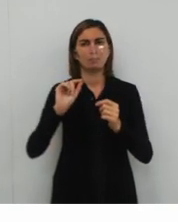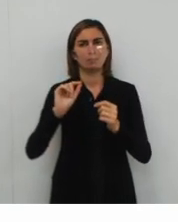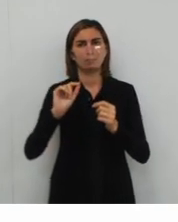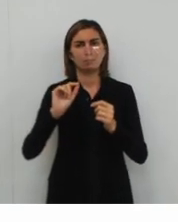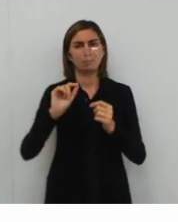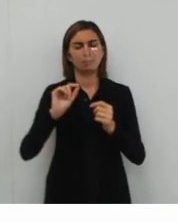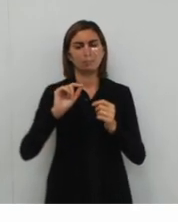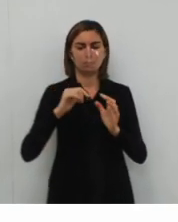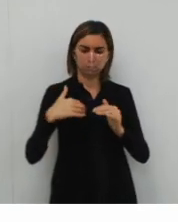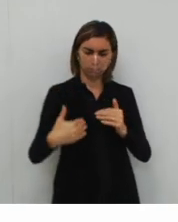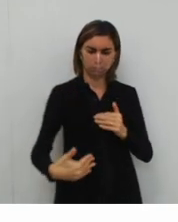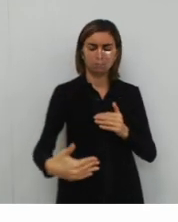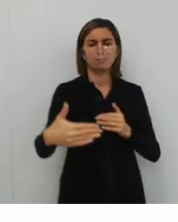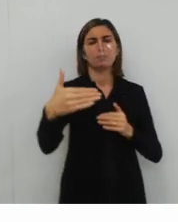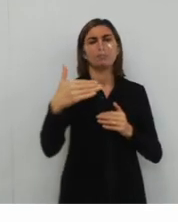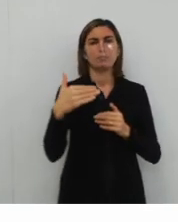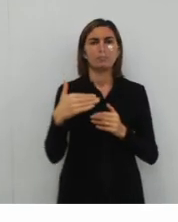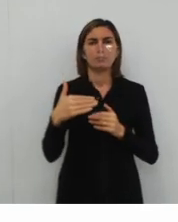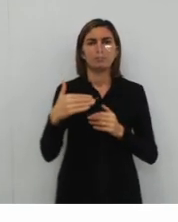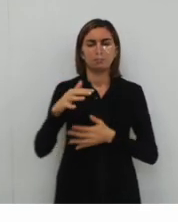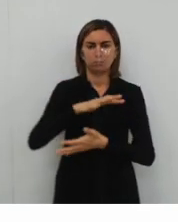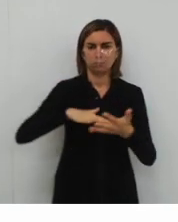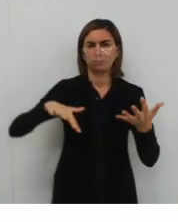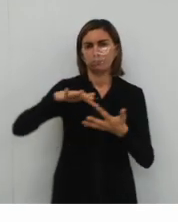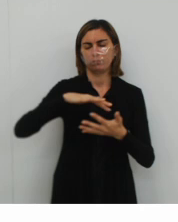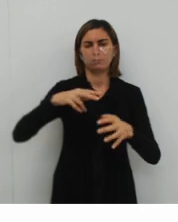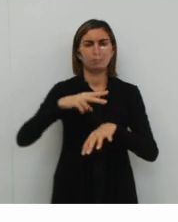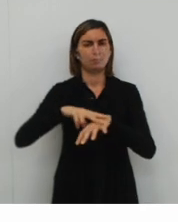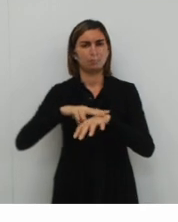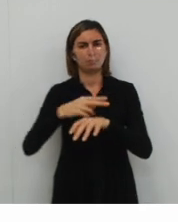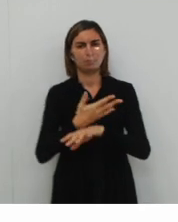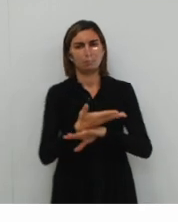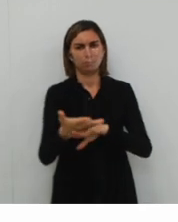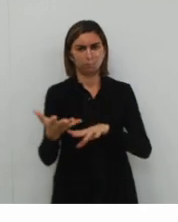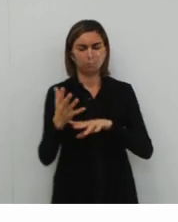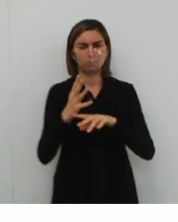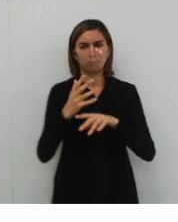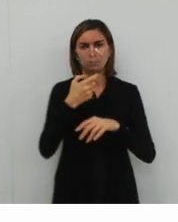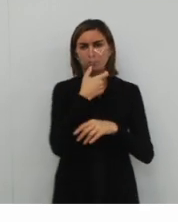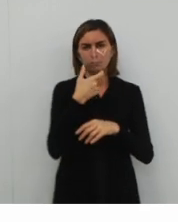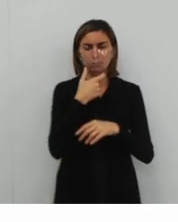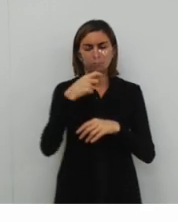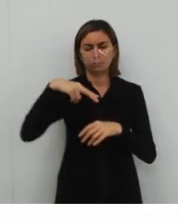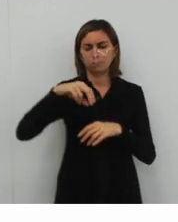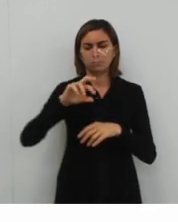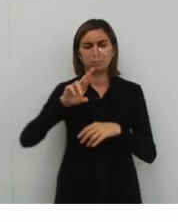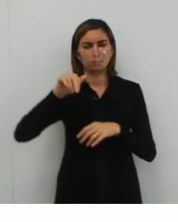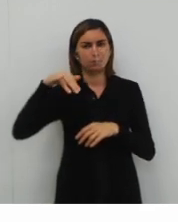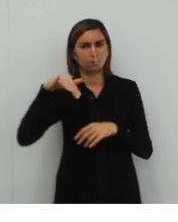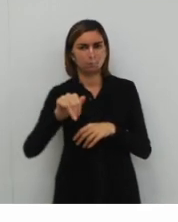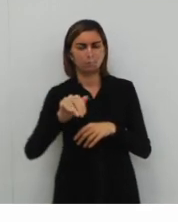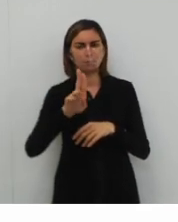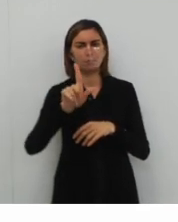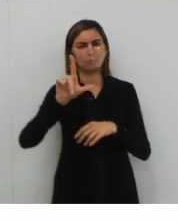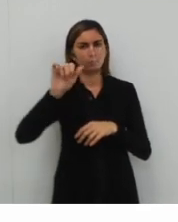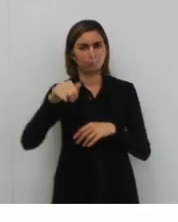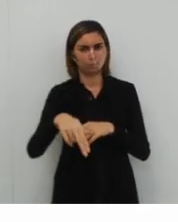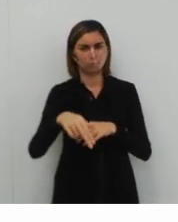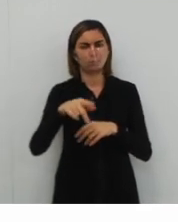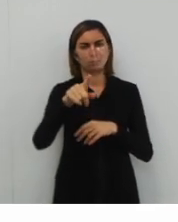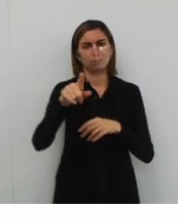o precursor da Revolução Verde, foi o inglês Norman Borlaug, certo? Ele